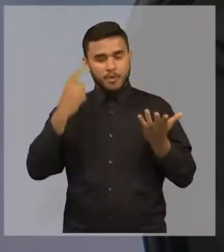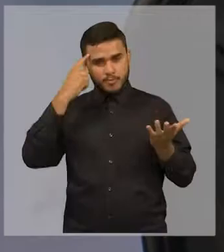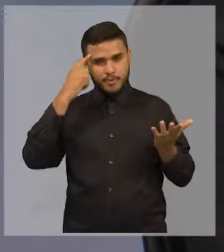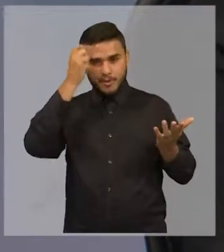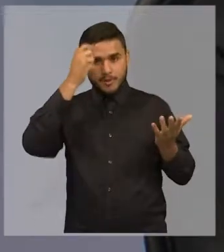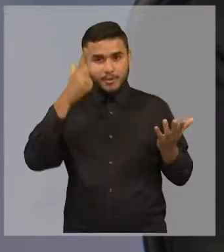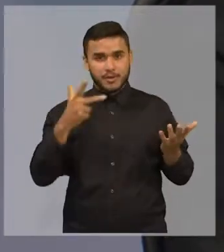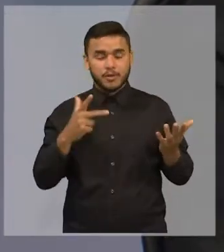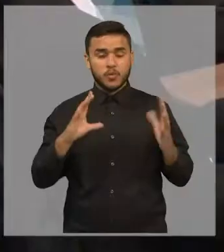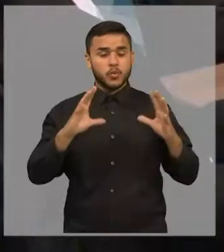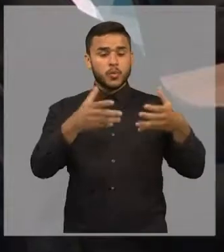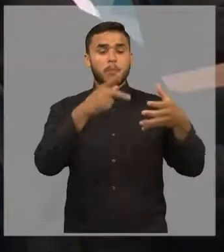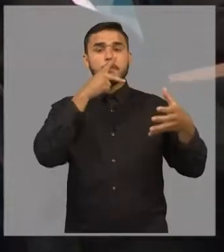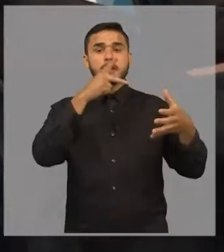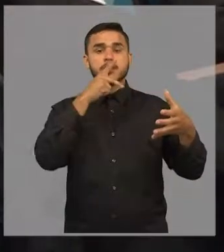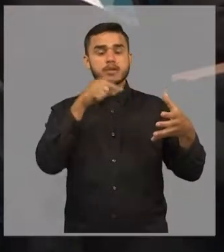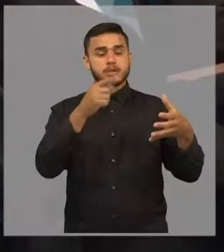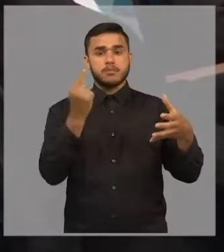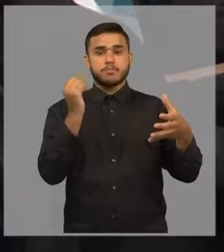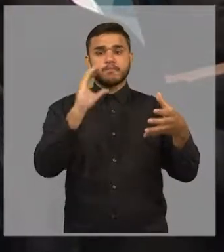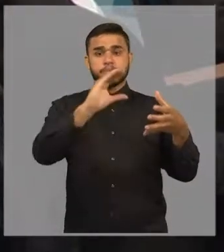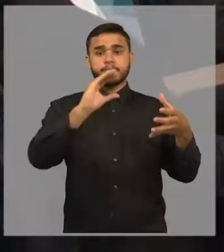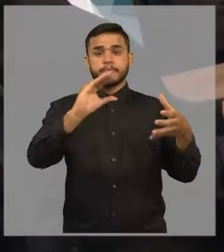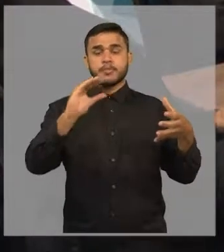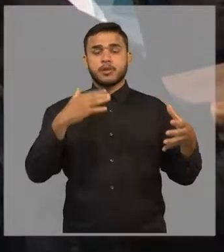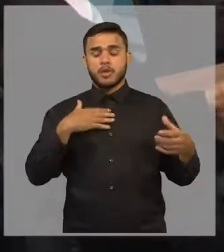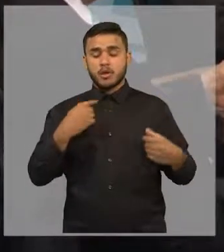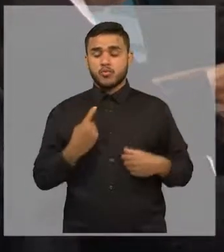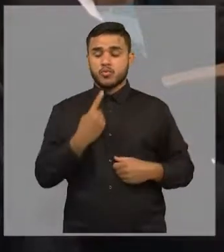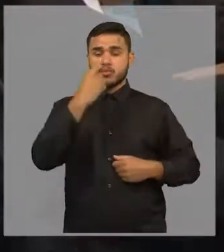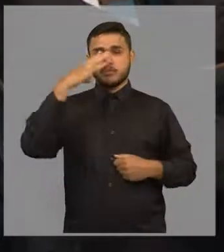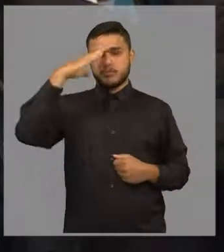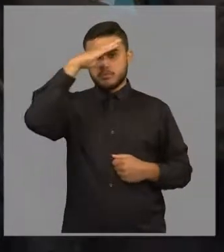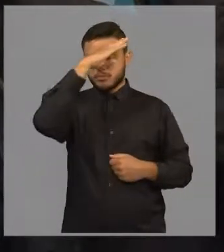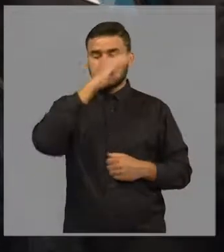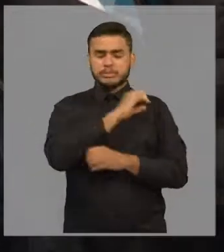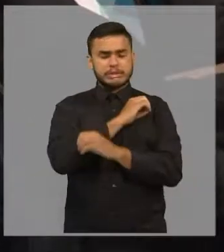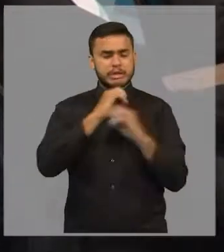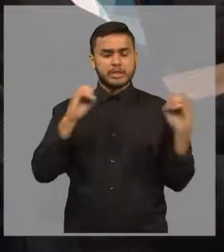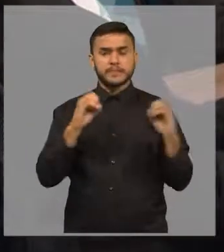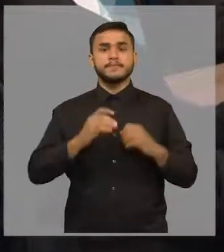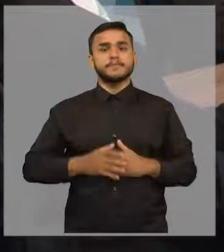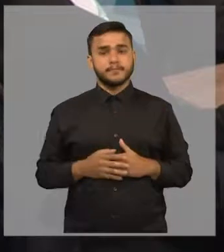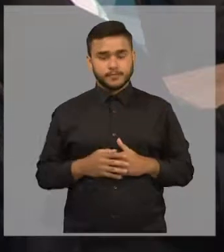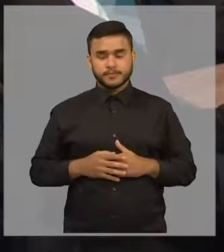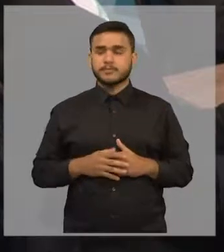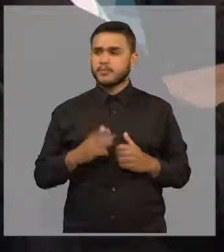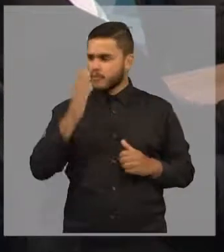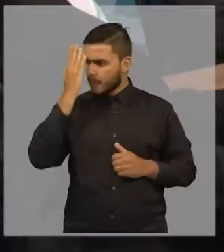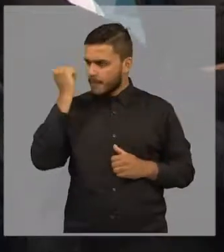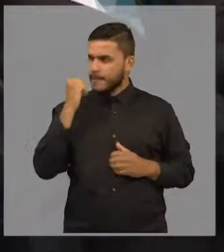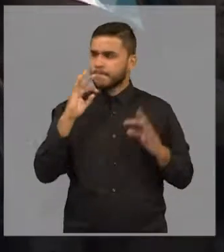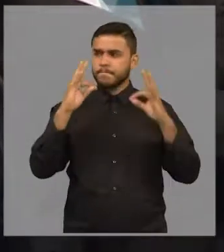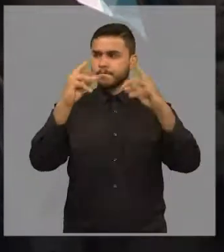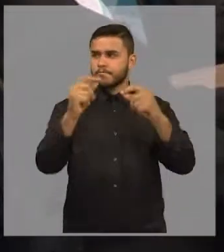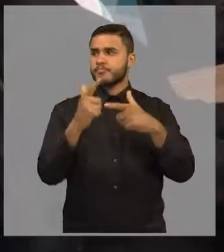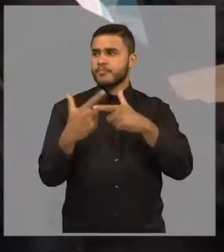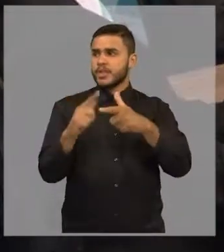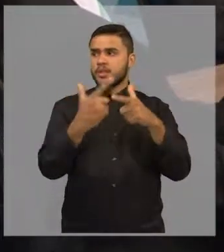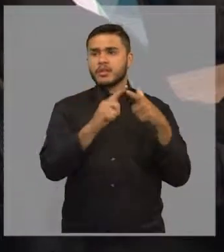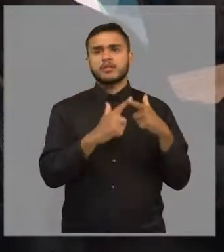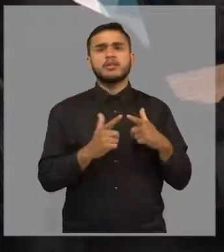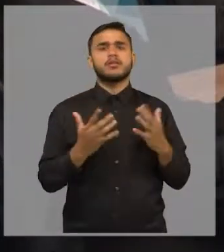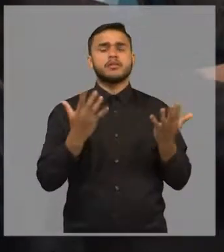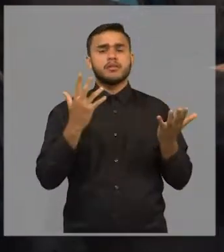realmente esse predicado positivo que extraiu lá da Lava Jato e, com as outras vulnerabilidades da nossa política, se apresentou